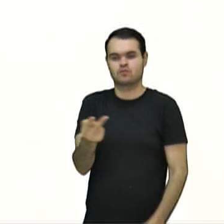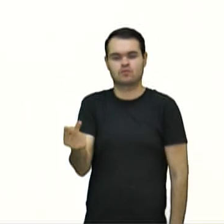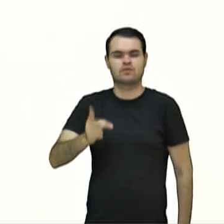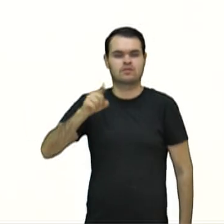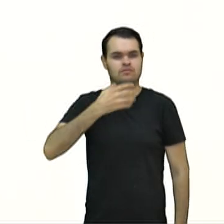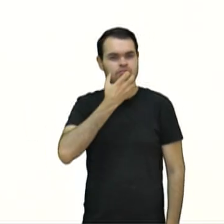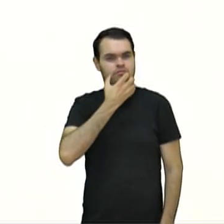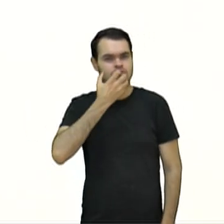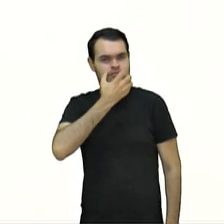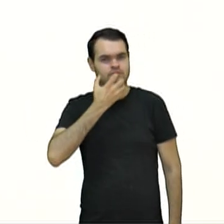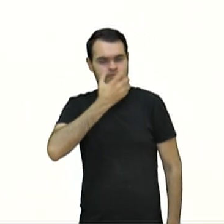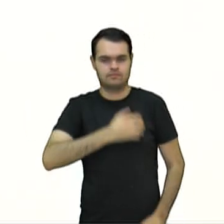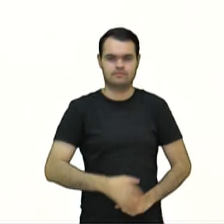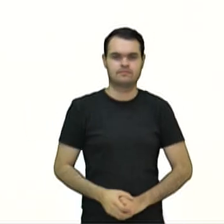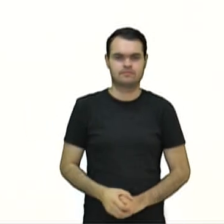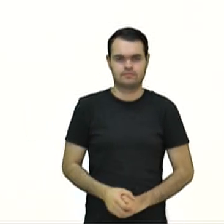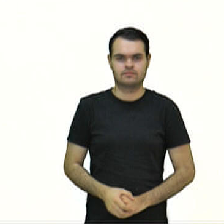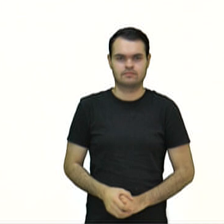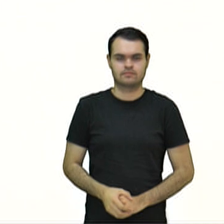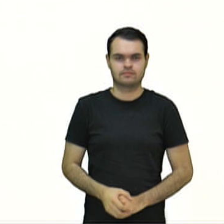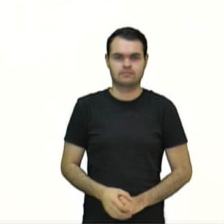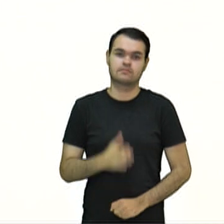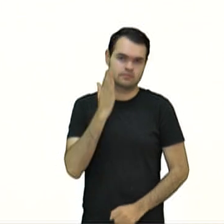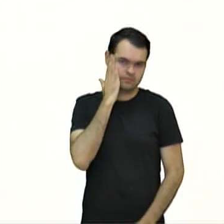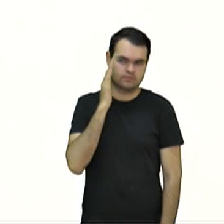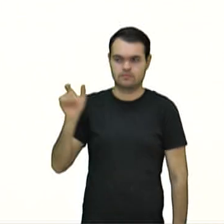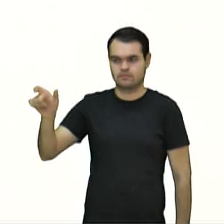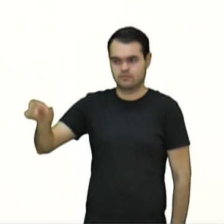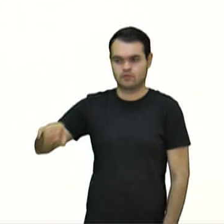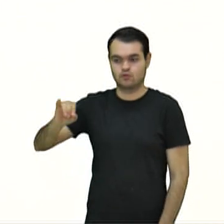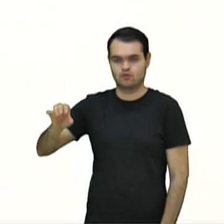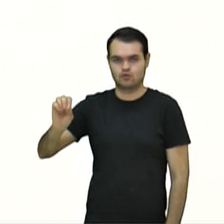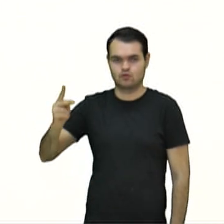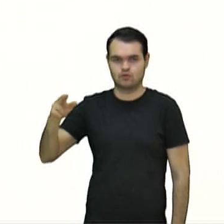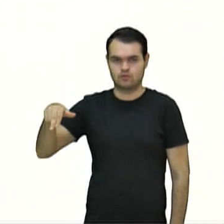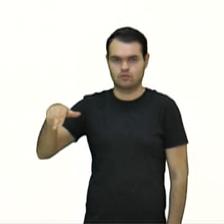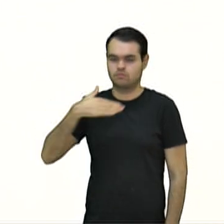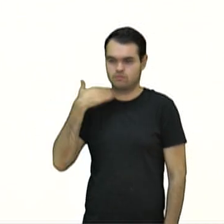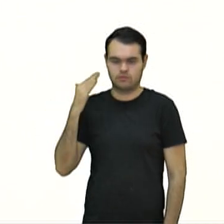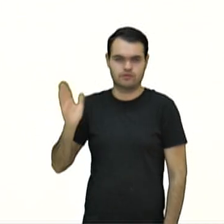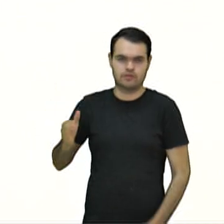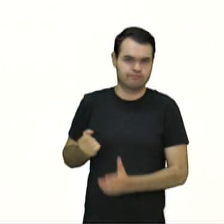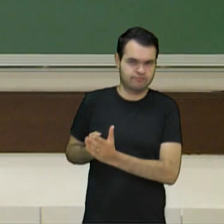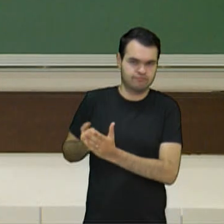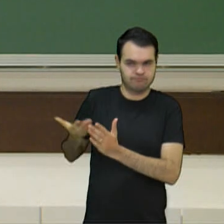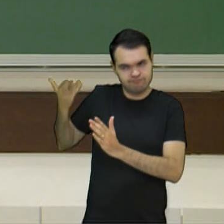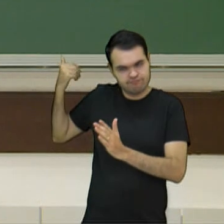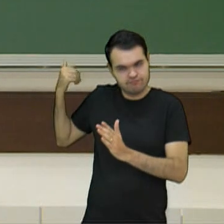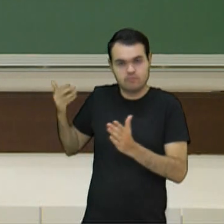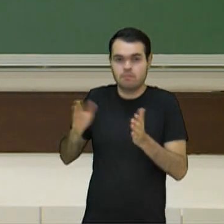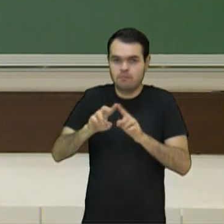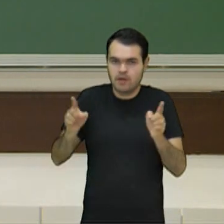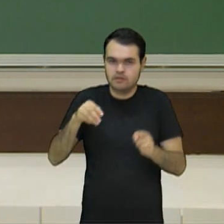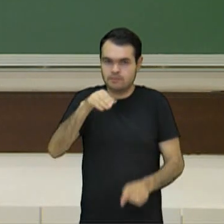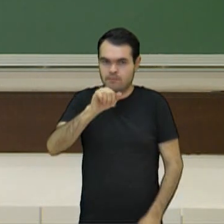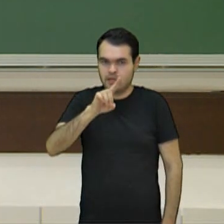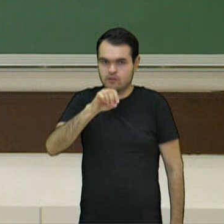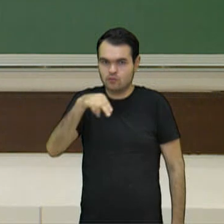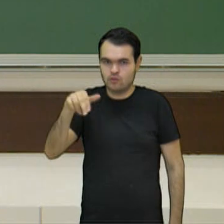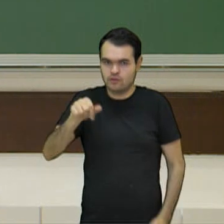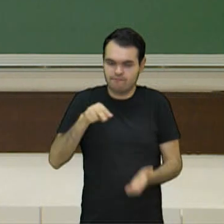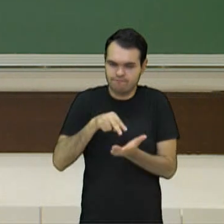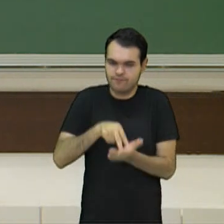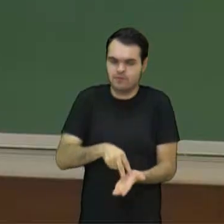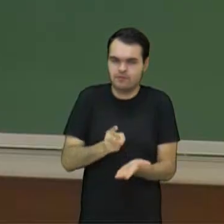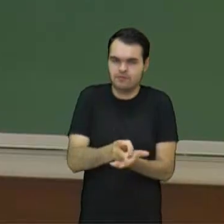cantores, né? Sabemos que o John Lennon, infelizmente, já se foi, mas a Madonna continua aí, firme e forte.